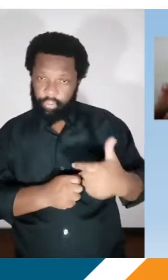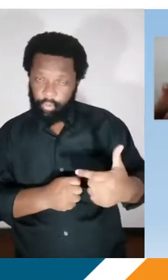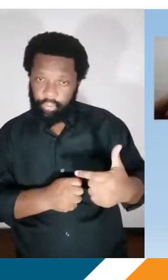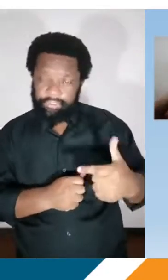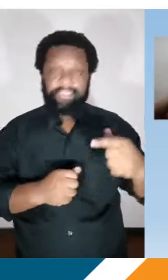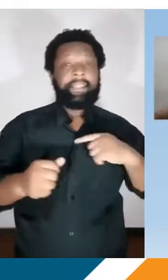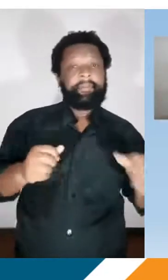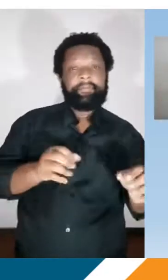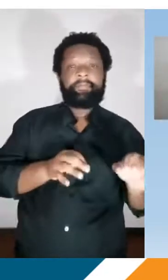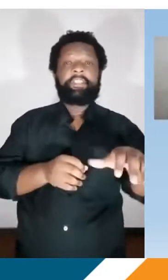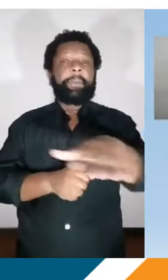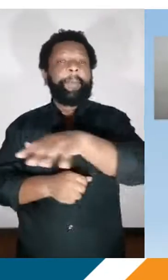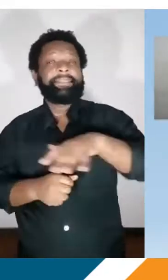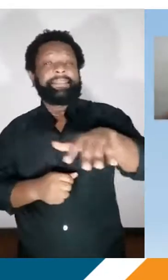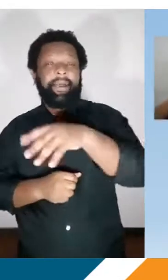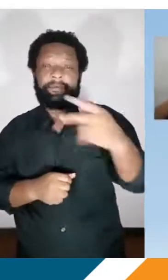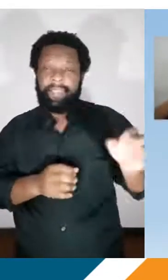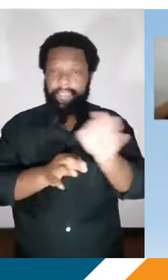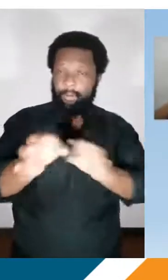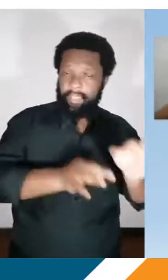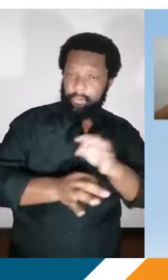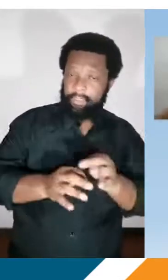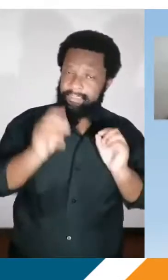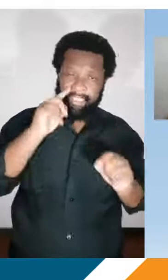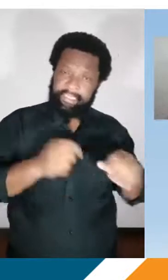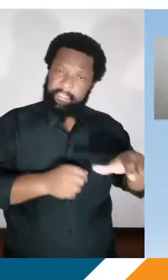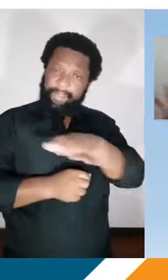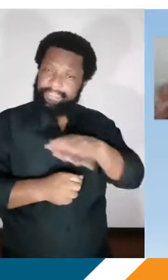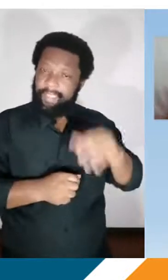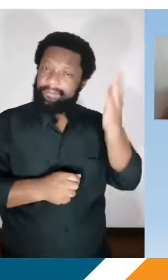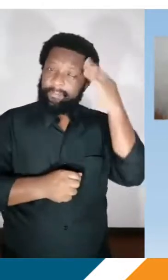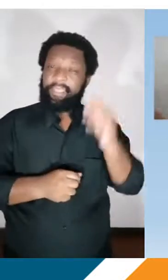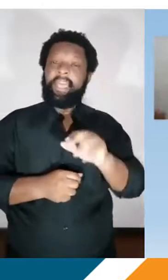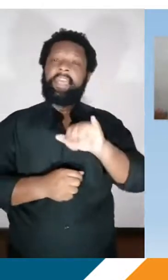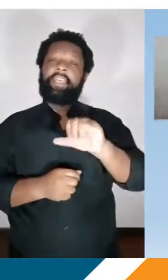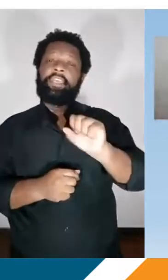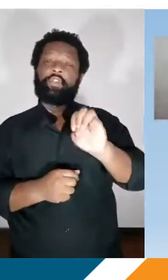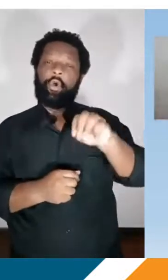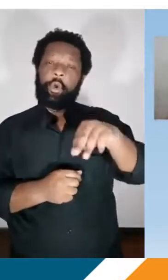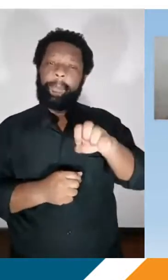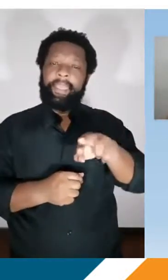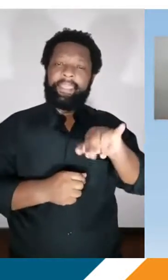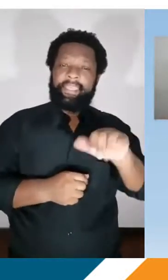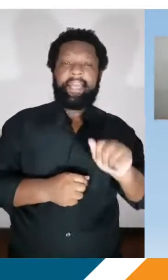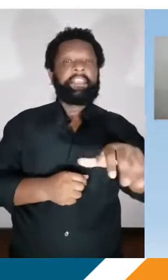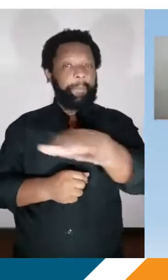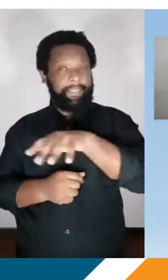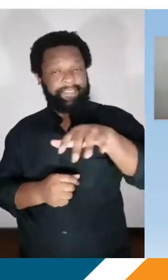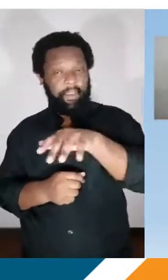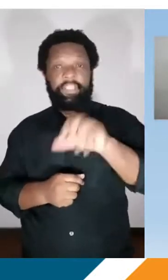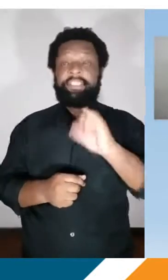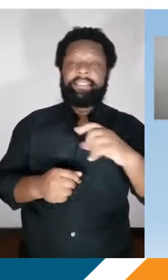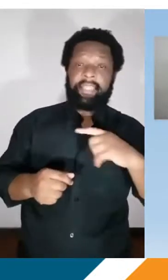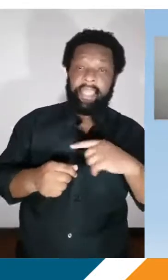espacial da molécula. Ou seja, se fala alguma coisa espacial, você já tem que associar que vai trabalhar a isomeria espacial. Se tem dupla, eu sei que isso